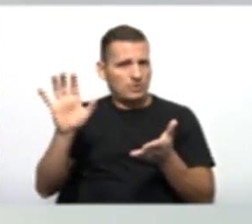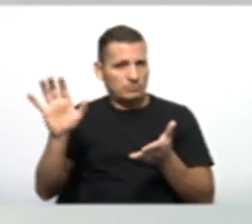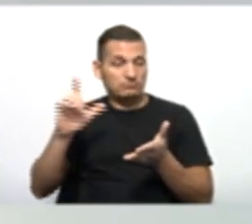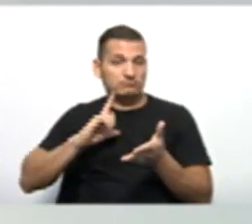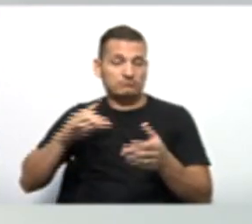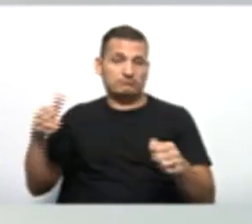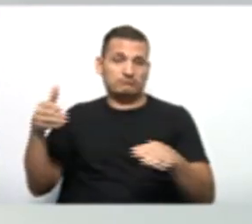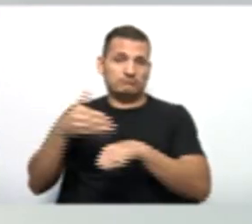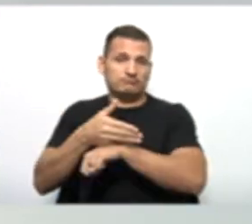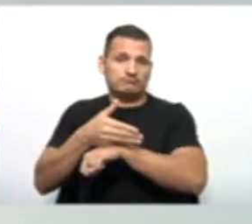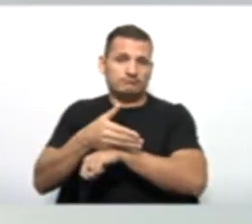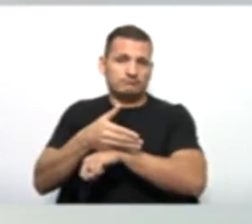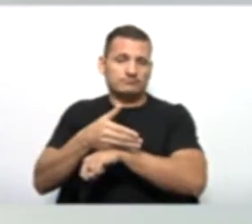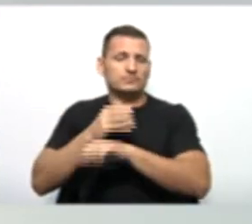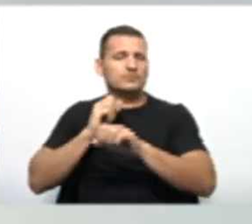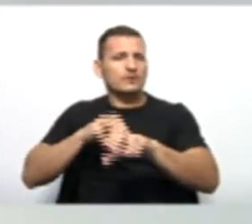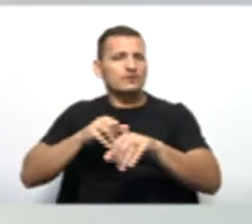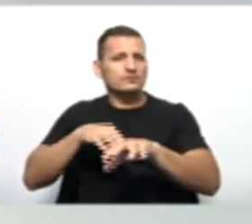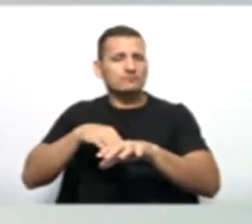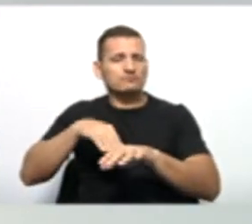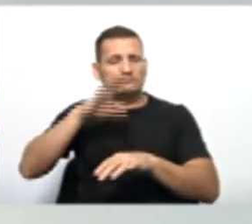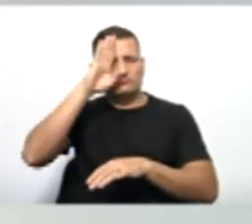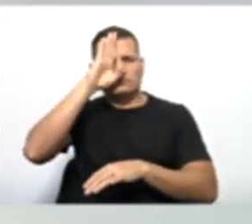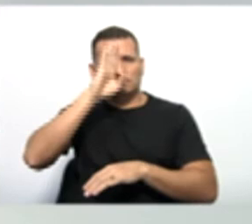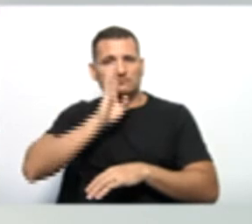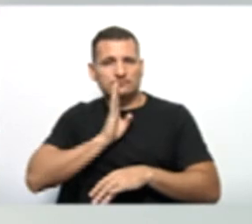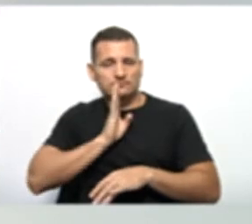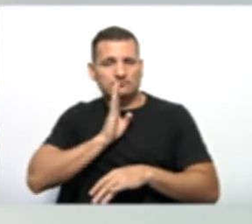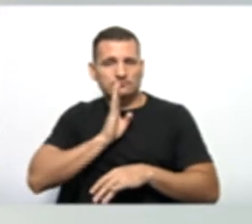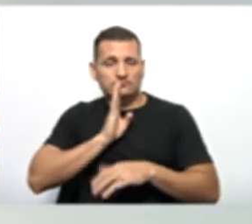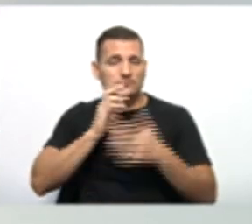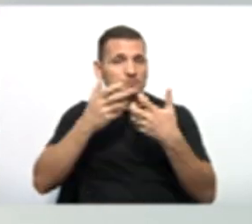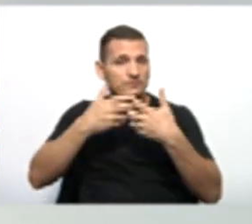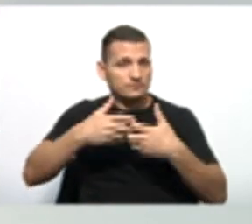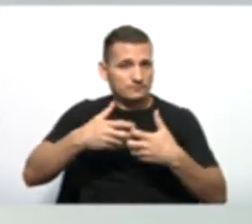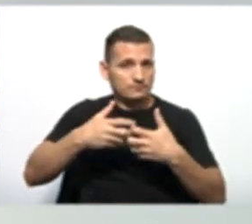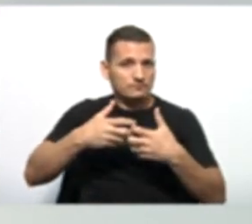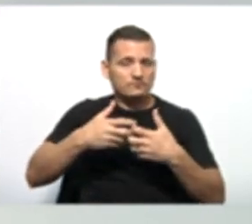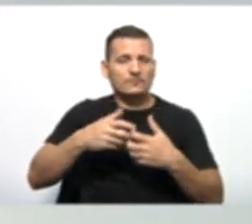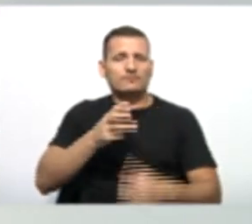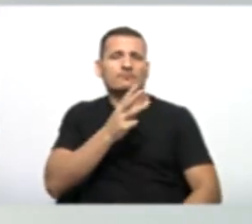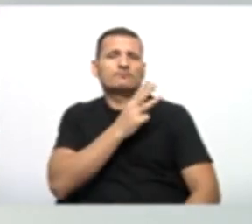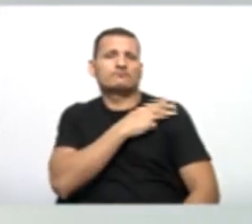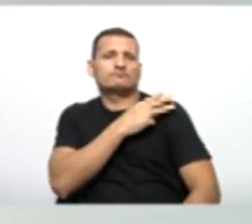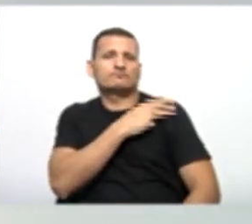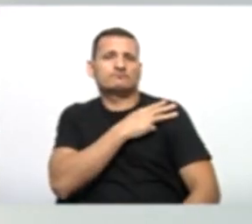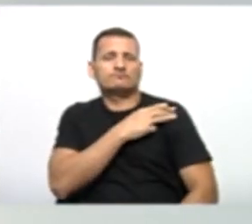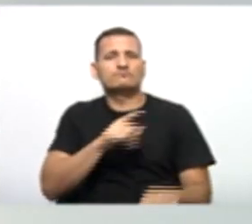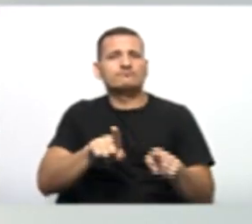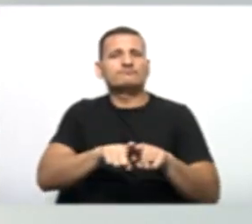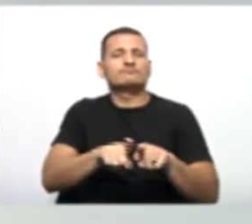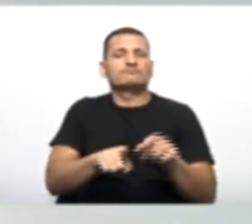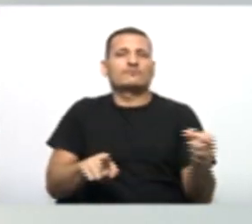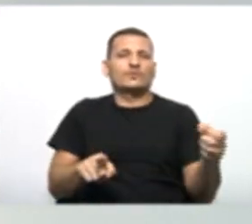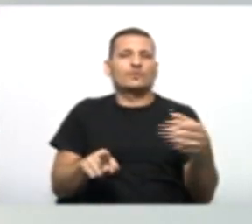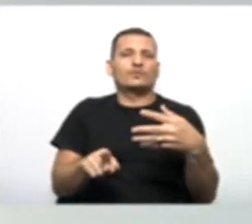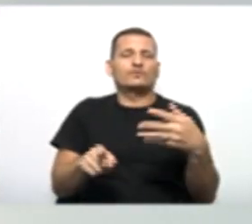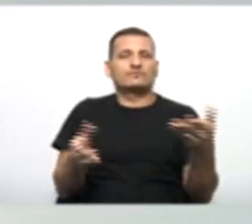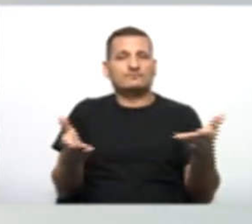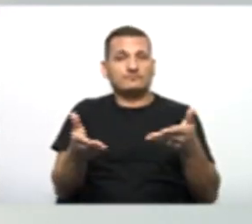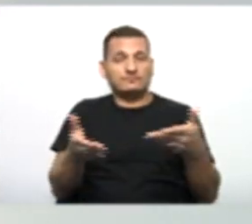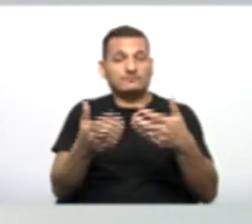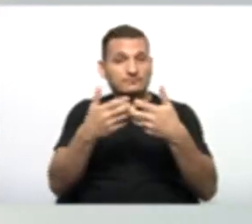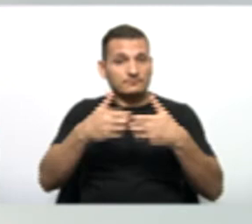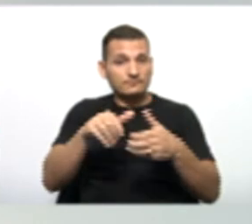educação pública e gratuita que o IFRA oferta, tanto no ensino médio, e a nova novidade que o IFRA, a